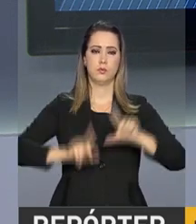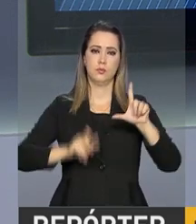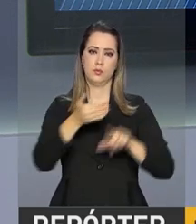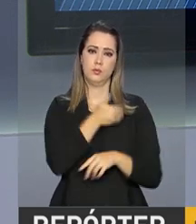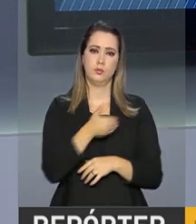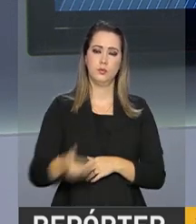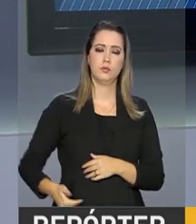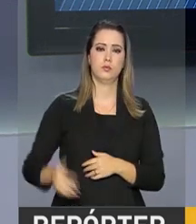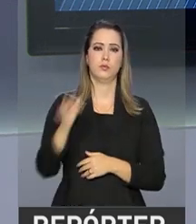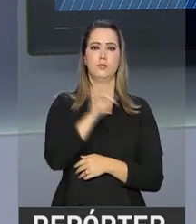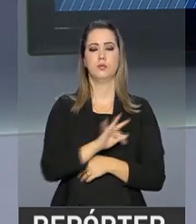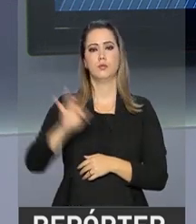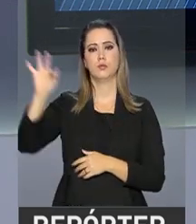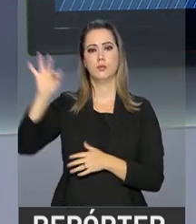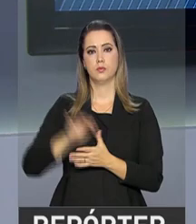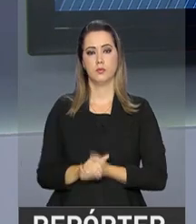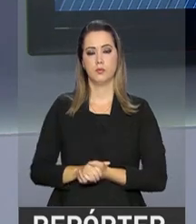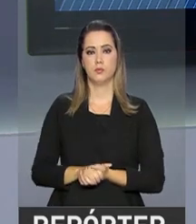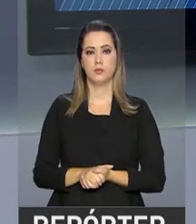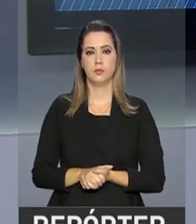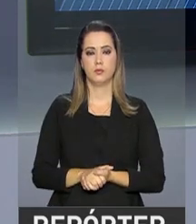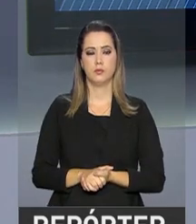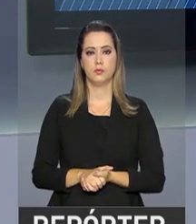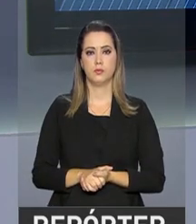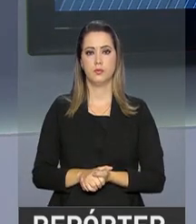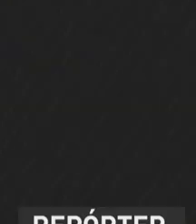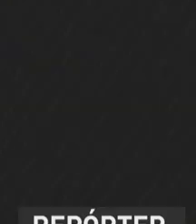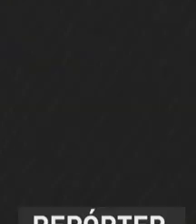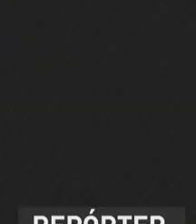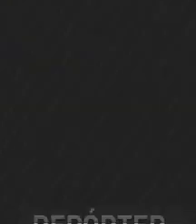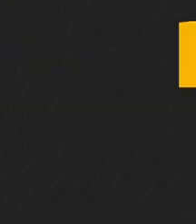continue com a gente na nbr a tv do governo federal